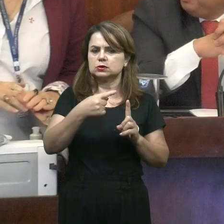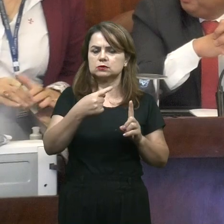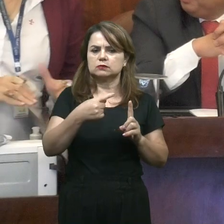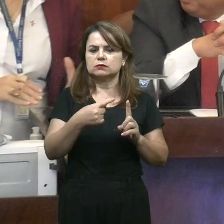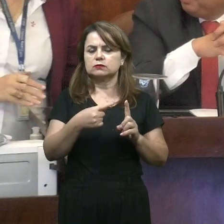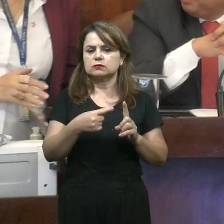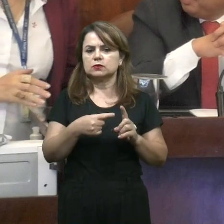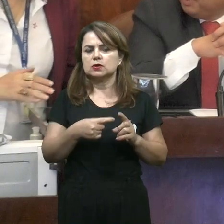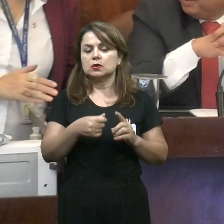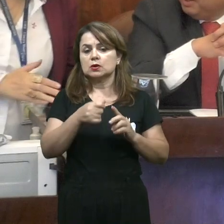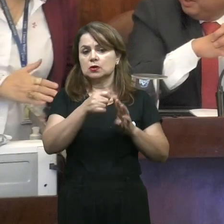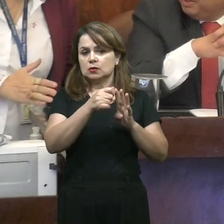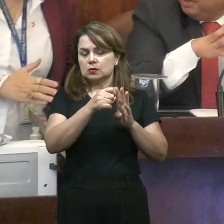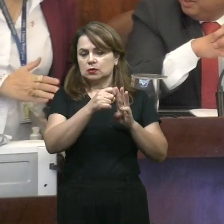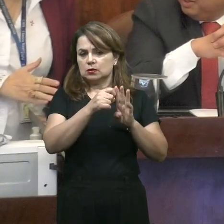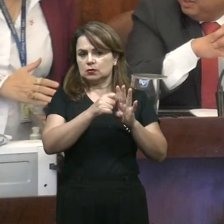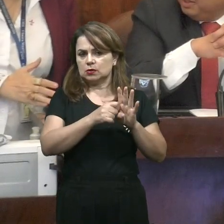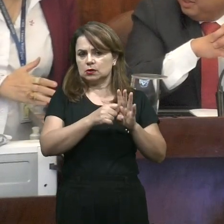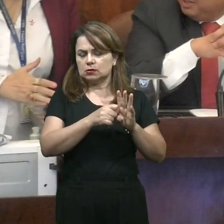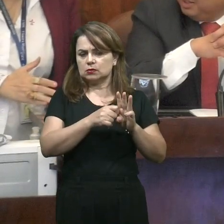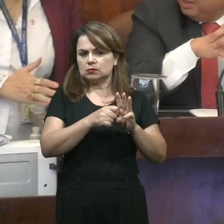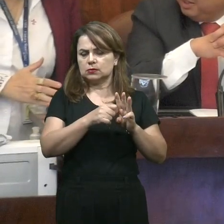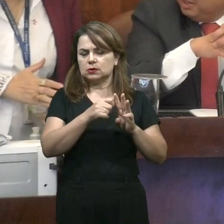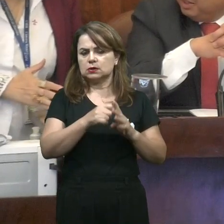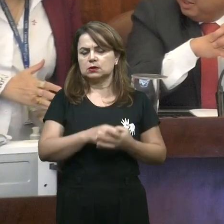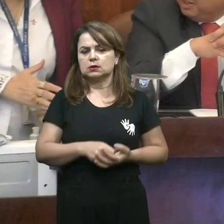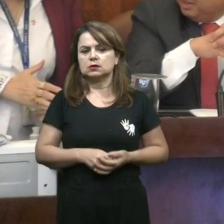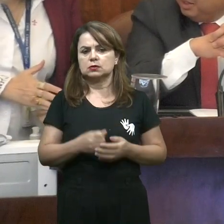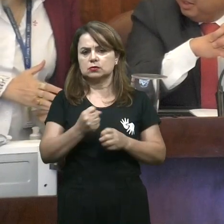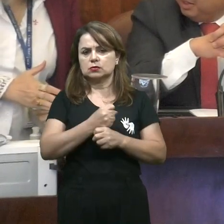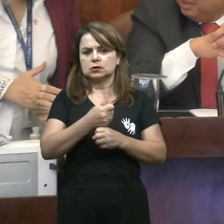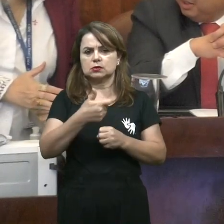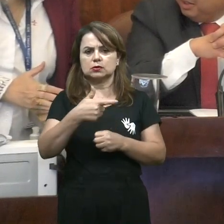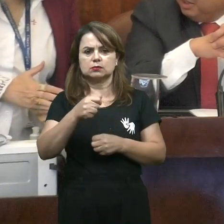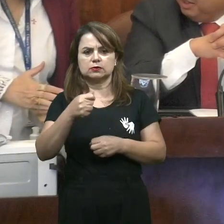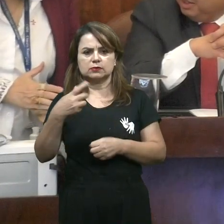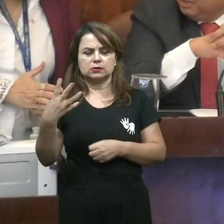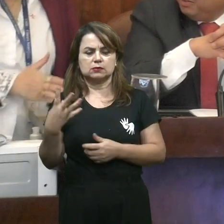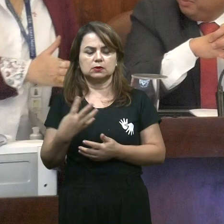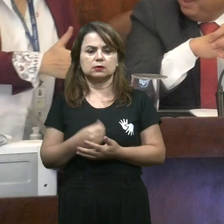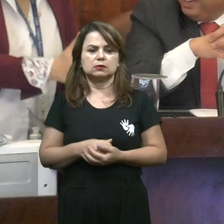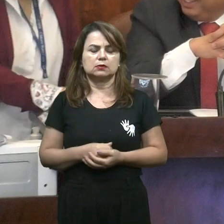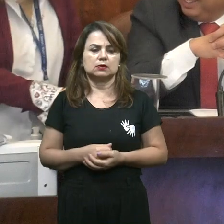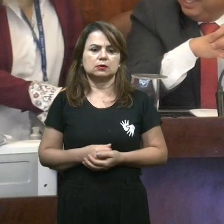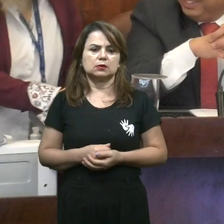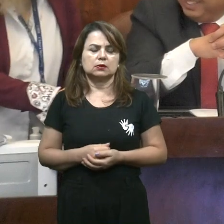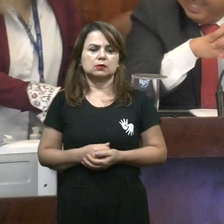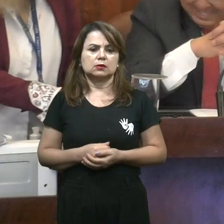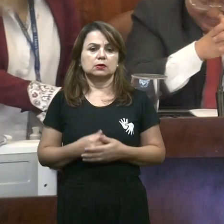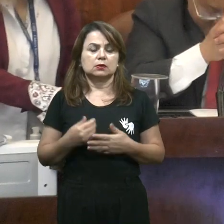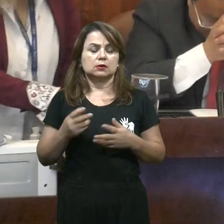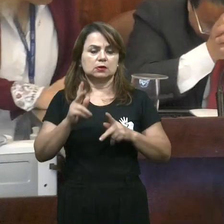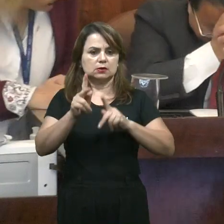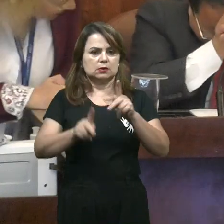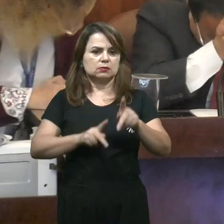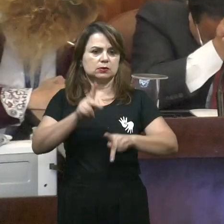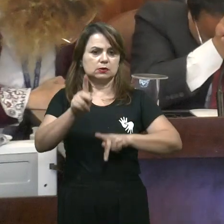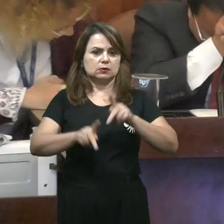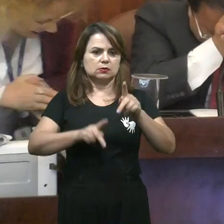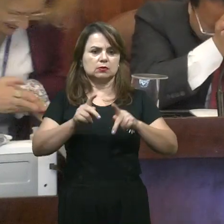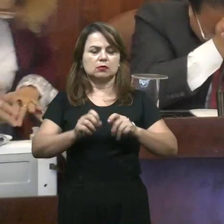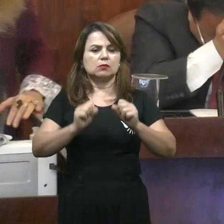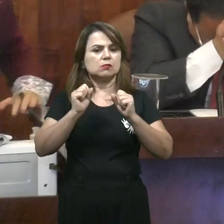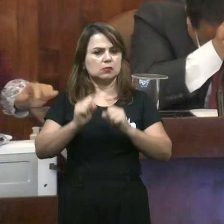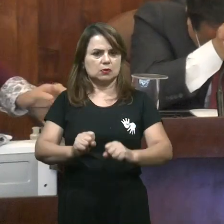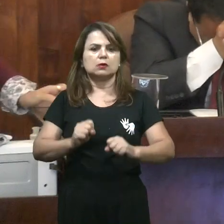segundo quadrimestre do exercício de 2024. Ficam a participação da população popular